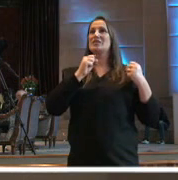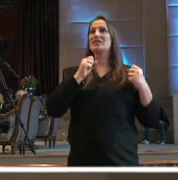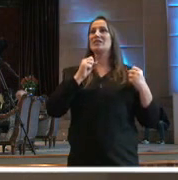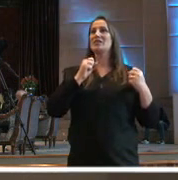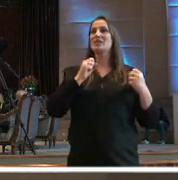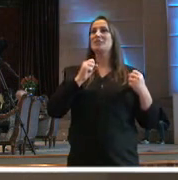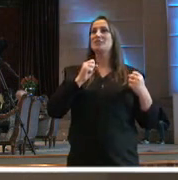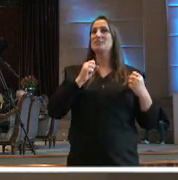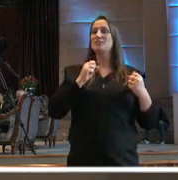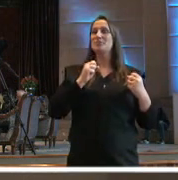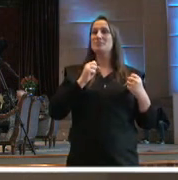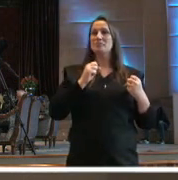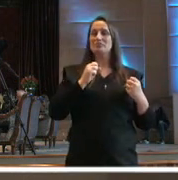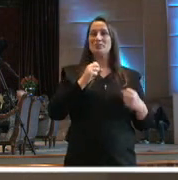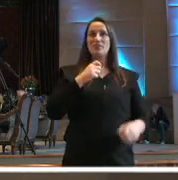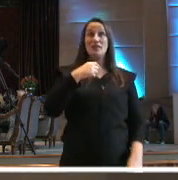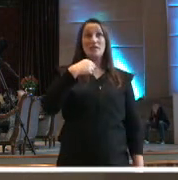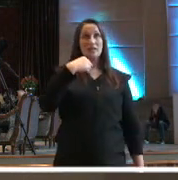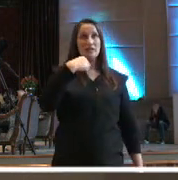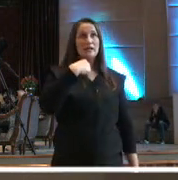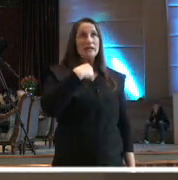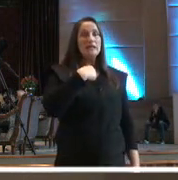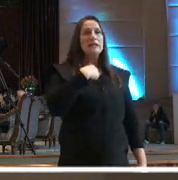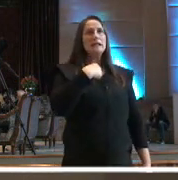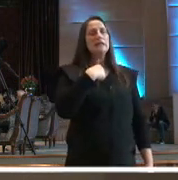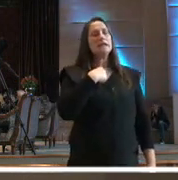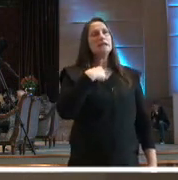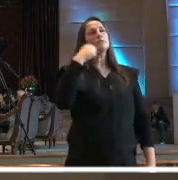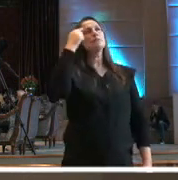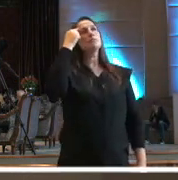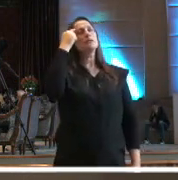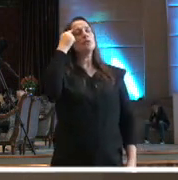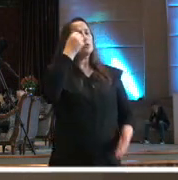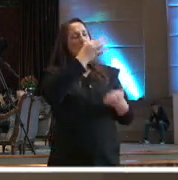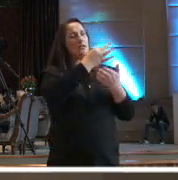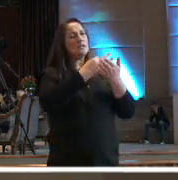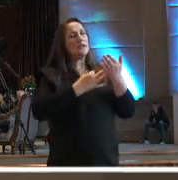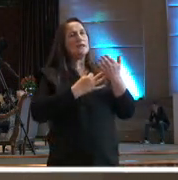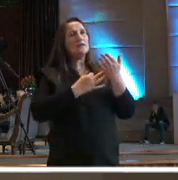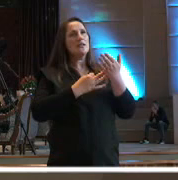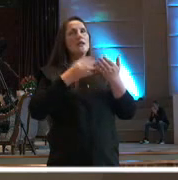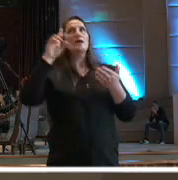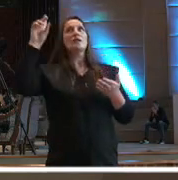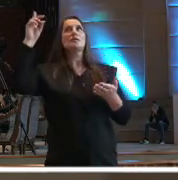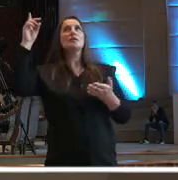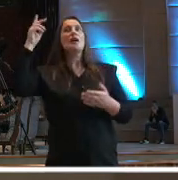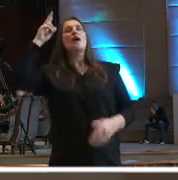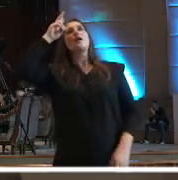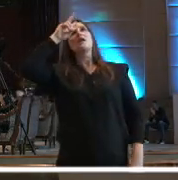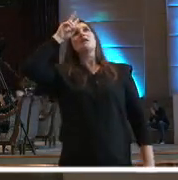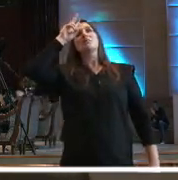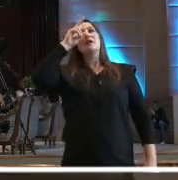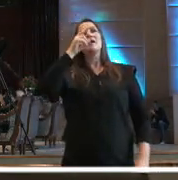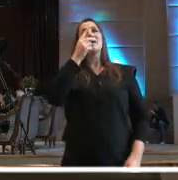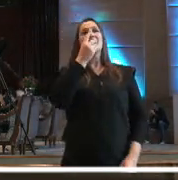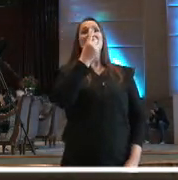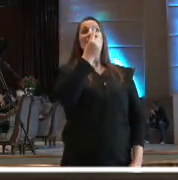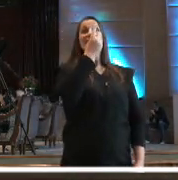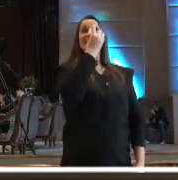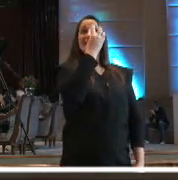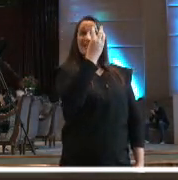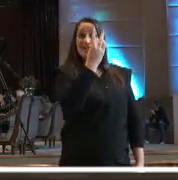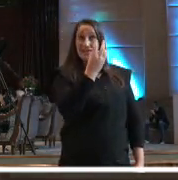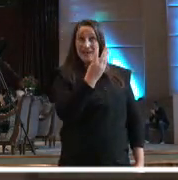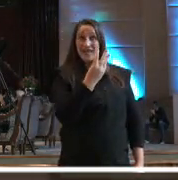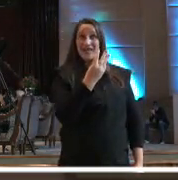aí, quando eu estava meditando nesse texto, Deus me fez lembrar de 3 cenas da Bíblia que eu queria deixar com você